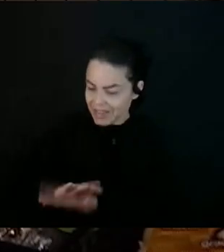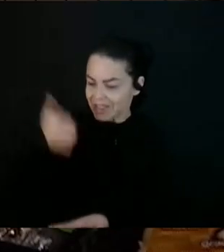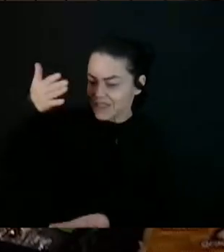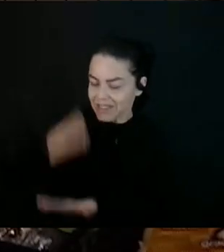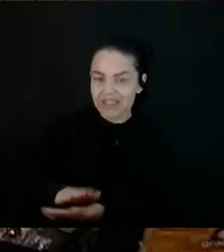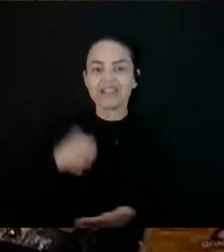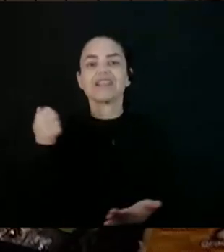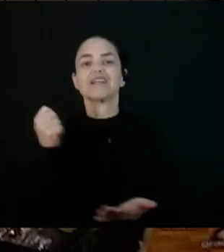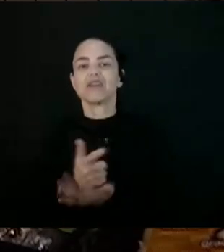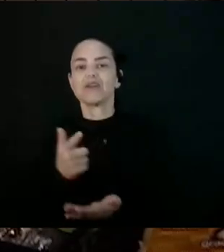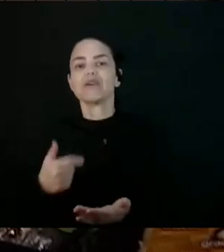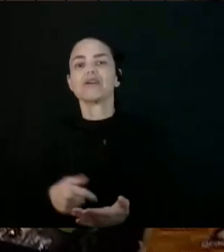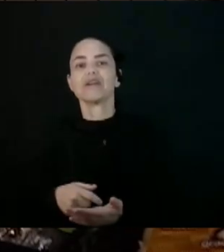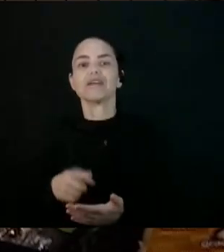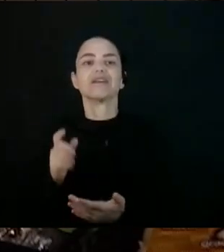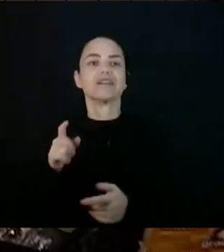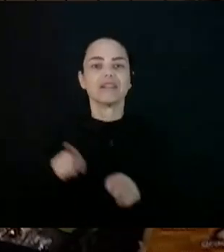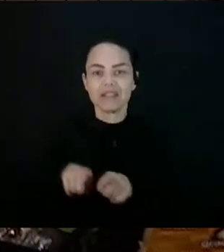também.